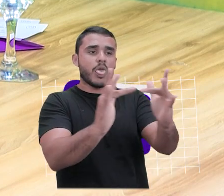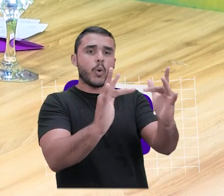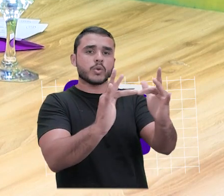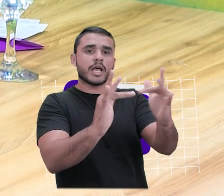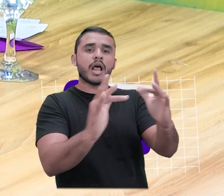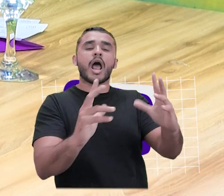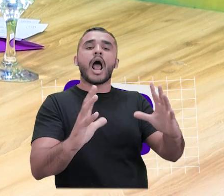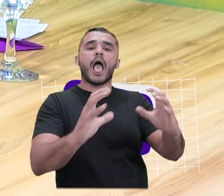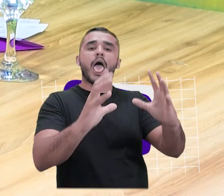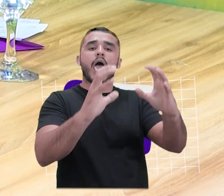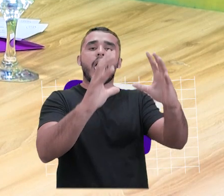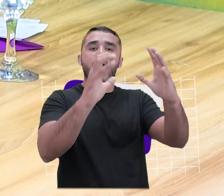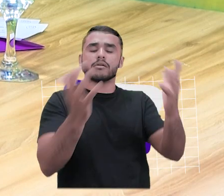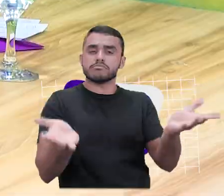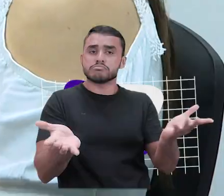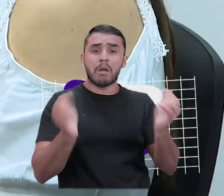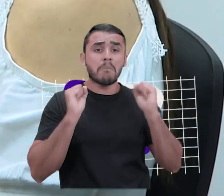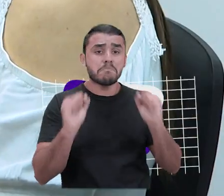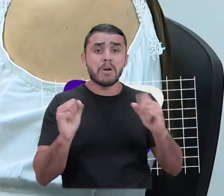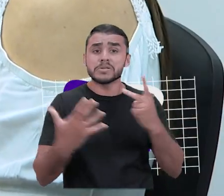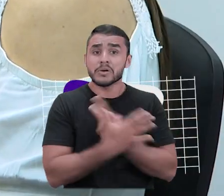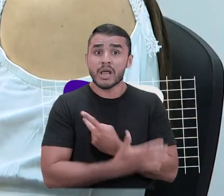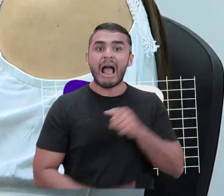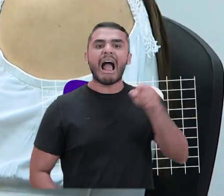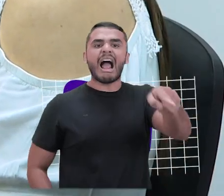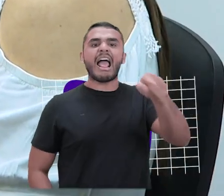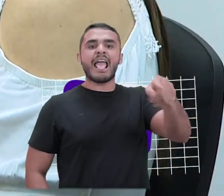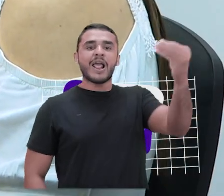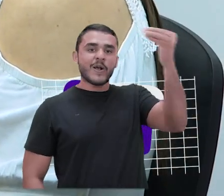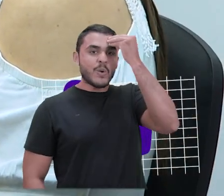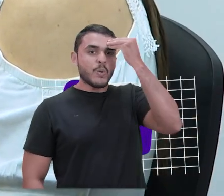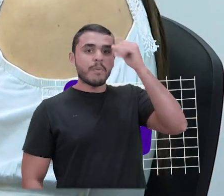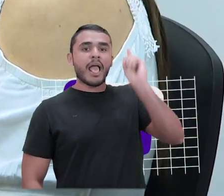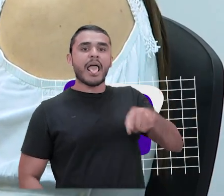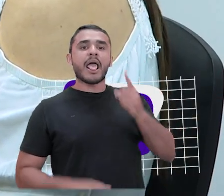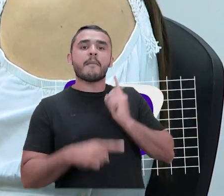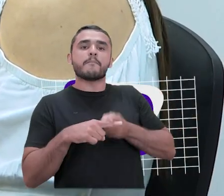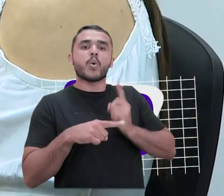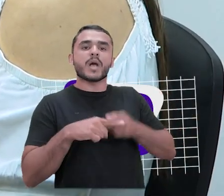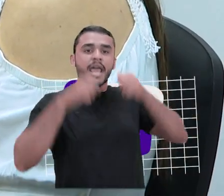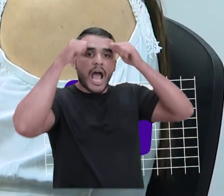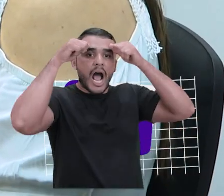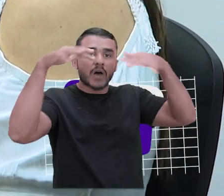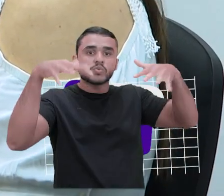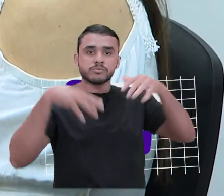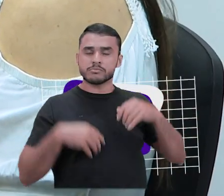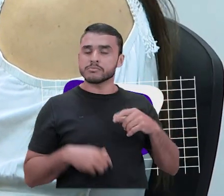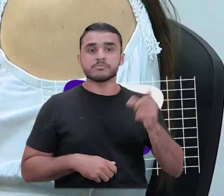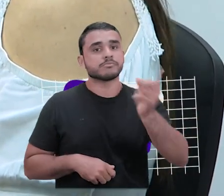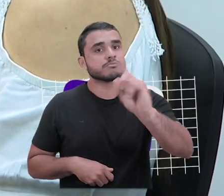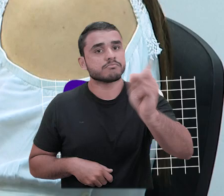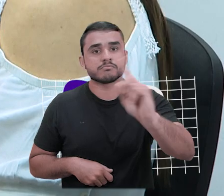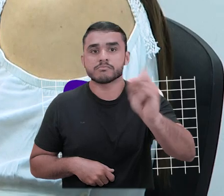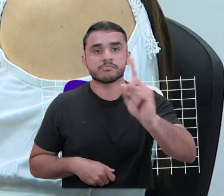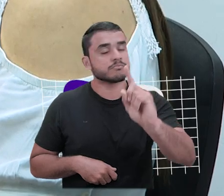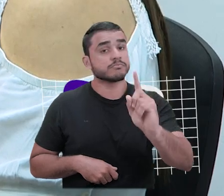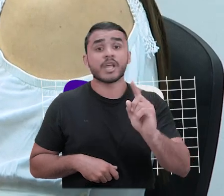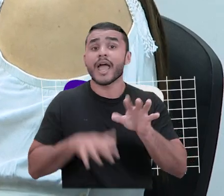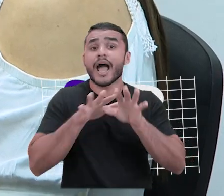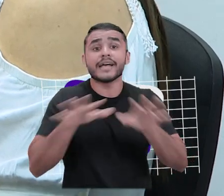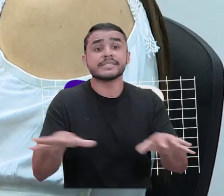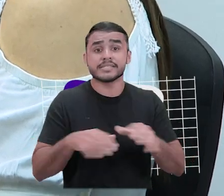Já coloca primeiro a culpa no nosso diagnóstico, vício, entendeu? A gente precisa desconstruir. Que é o tal